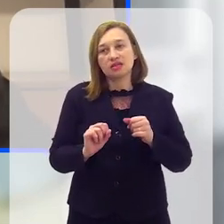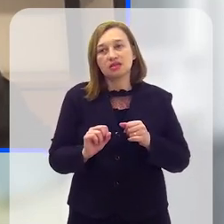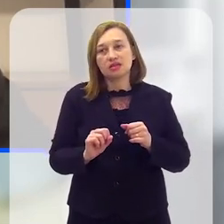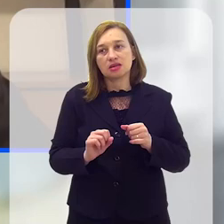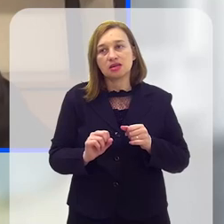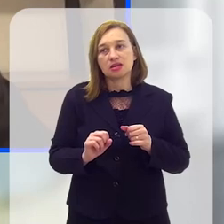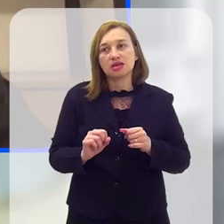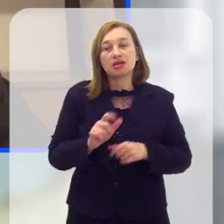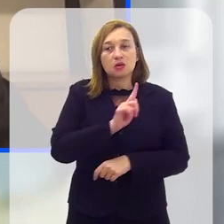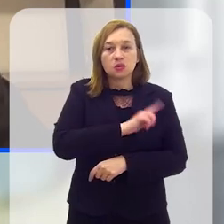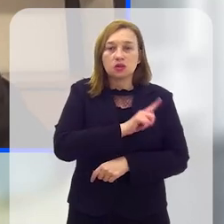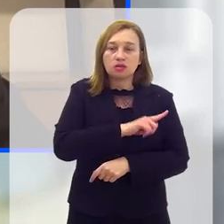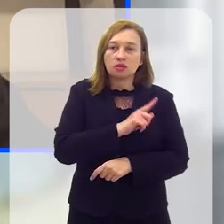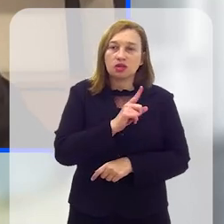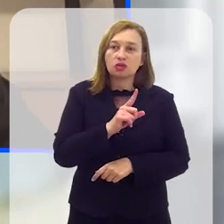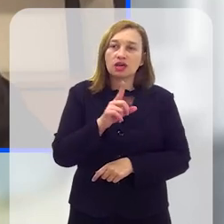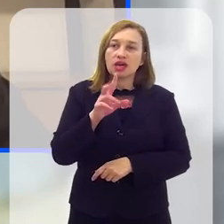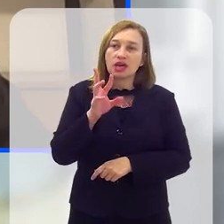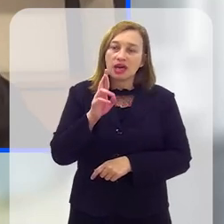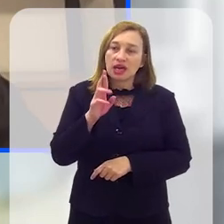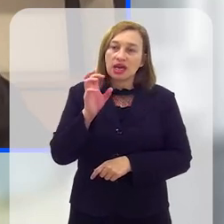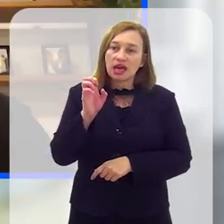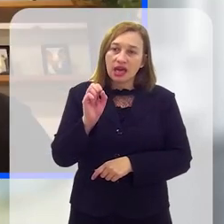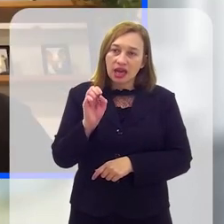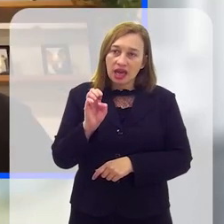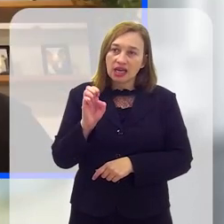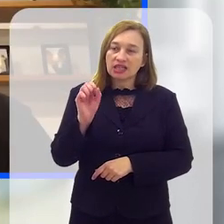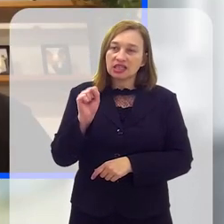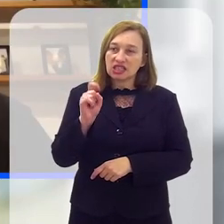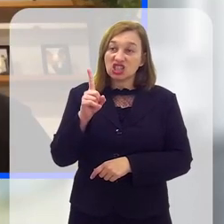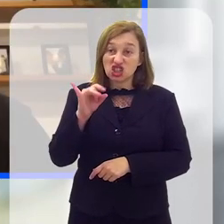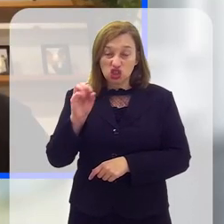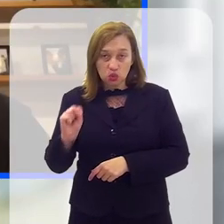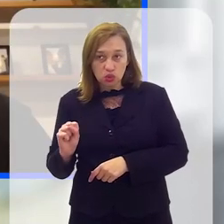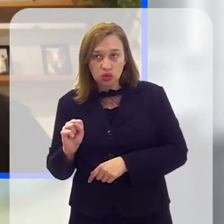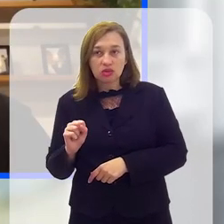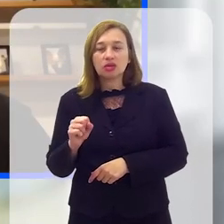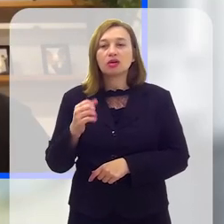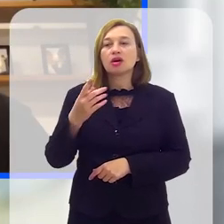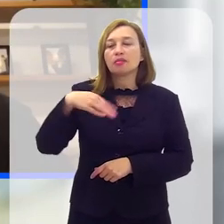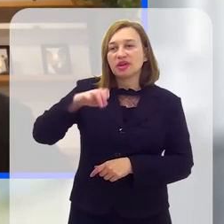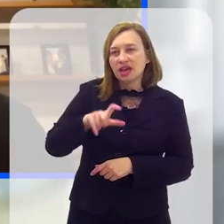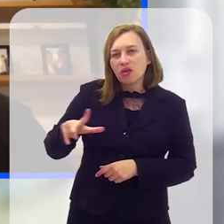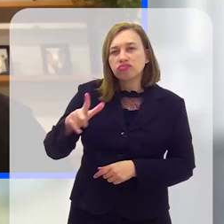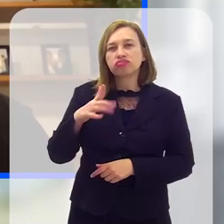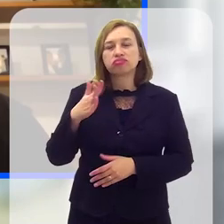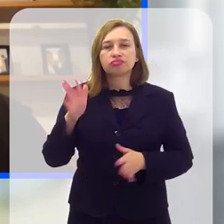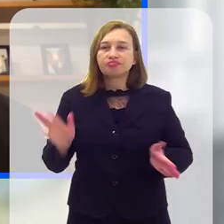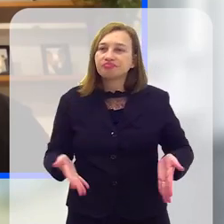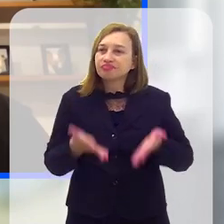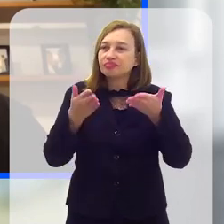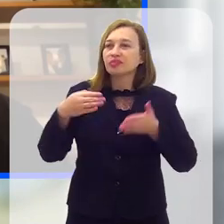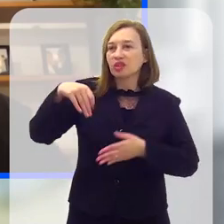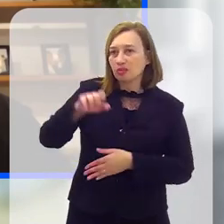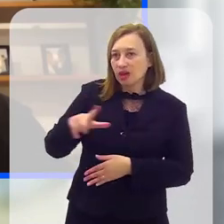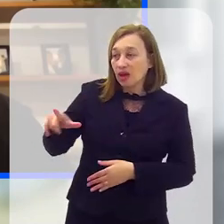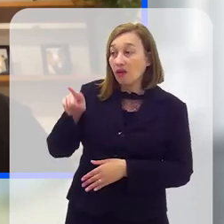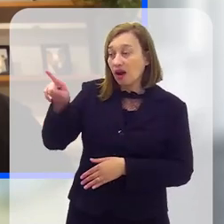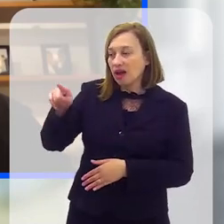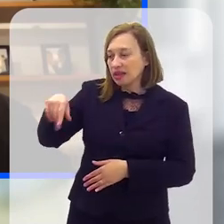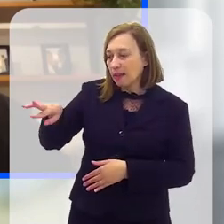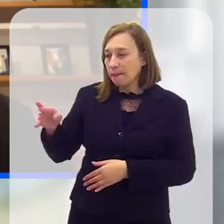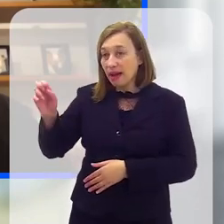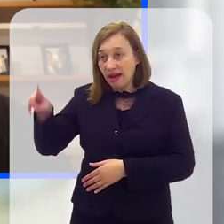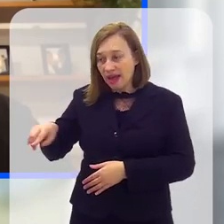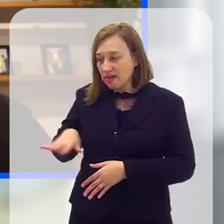fazer na relação com o gerenciamento dos resíduos. O Miguel, a gente sabe que a iniciativa do Guilherme lá